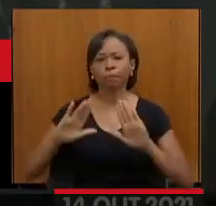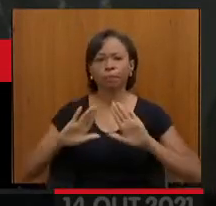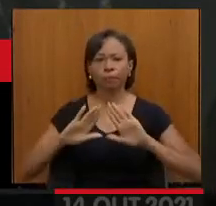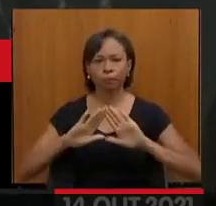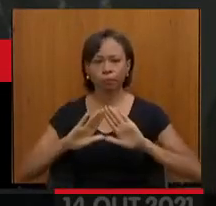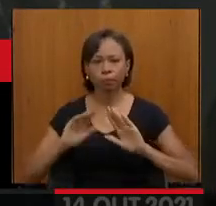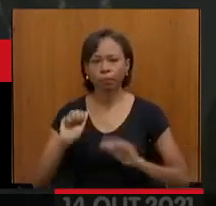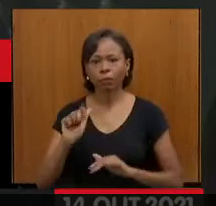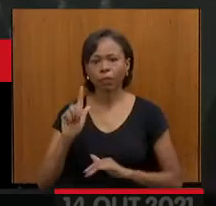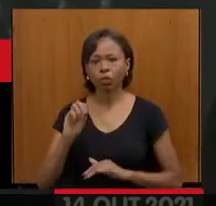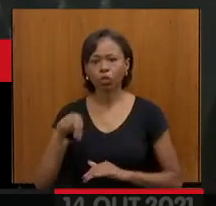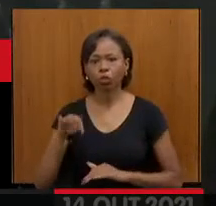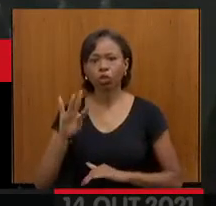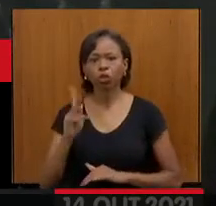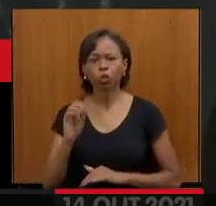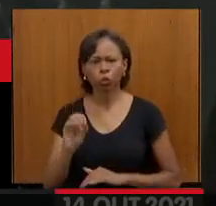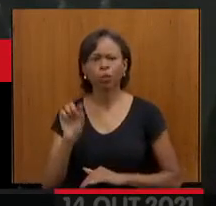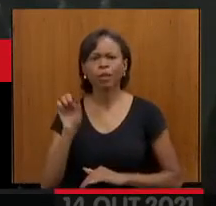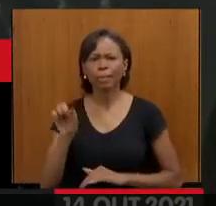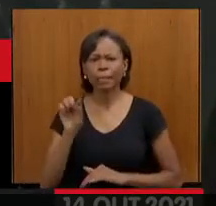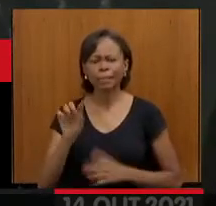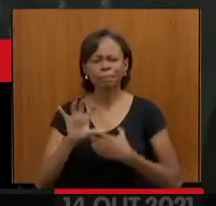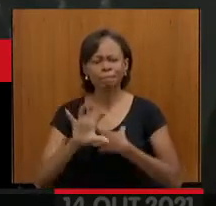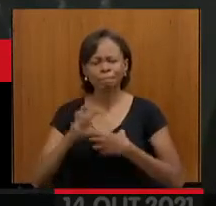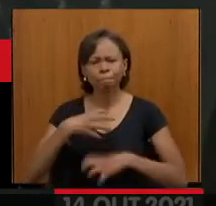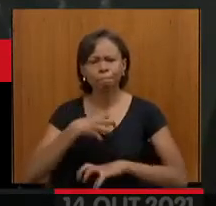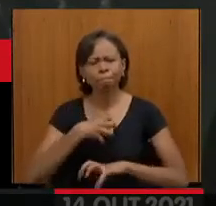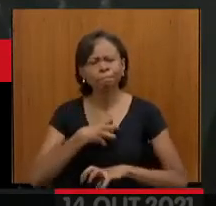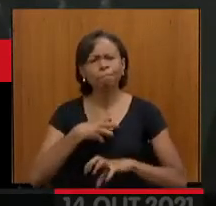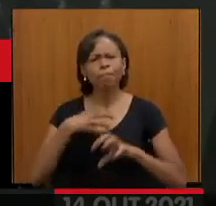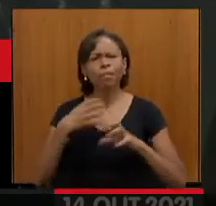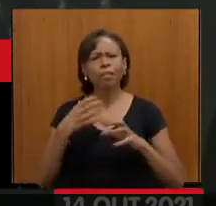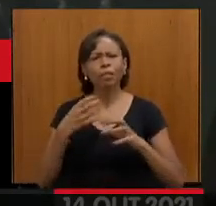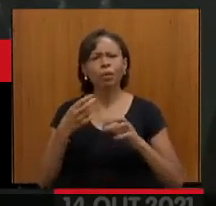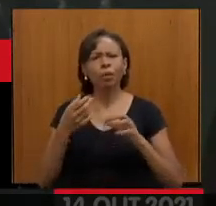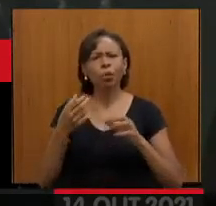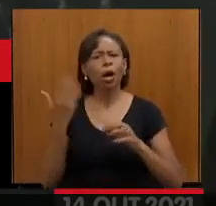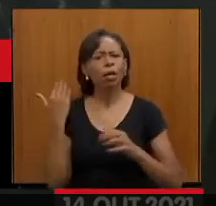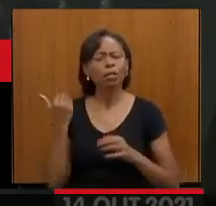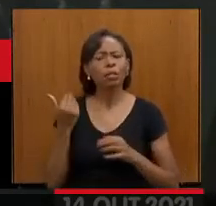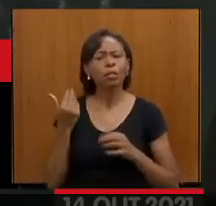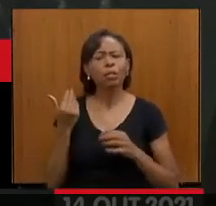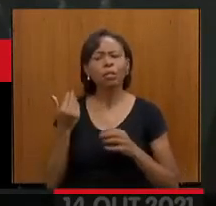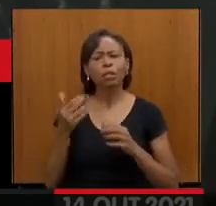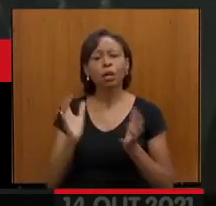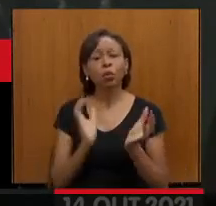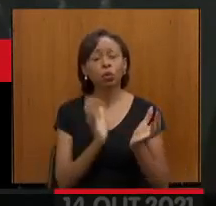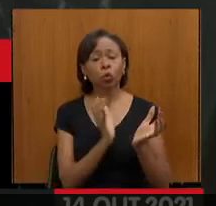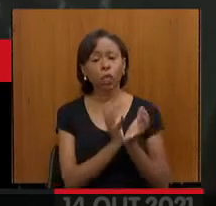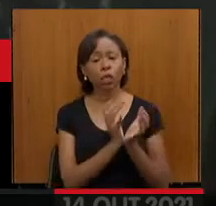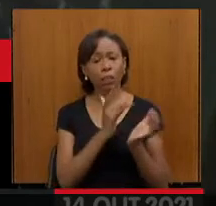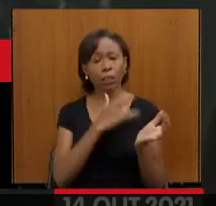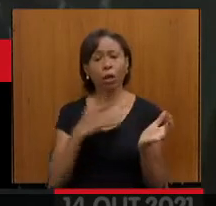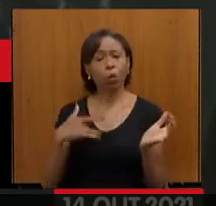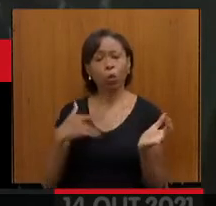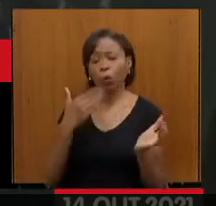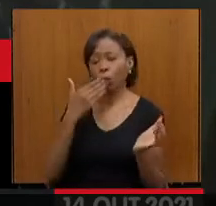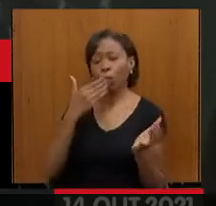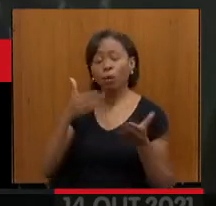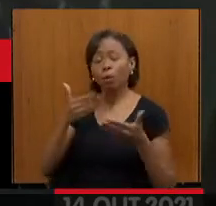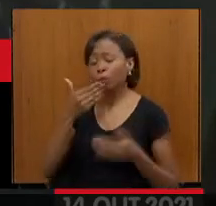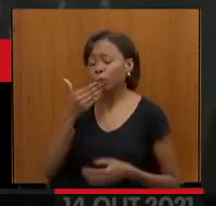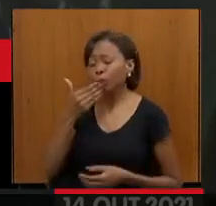mostrou enorme sensibilidade a essa questão quando foi apresentado pela Comissão de Saúde o pedido para que a